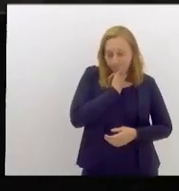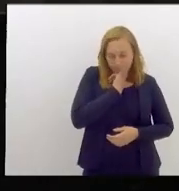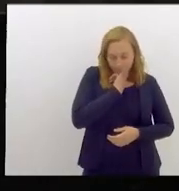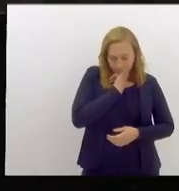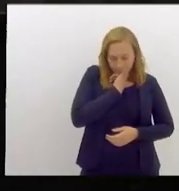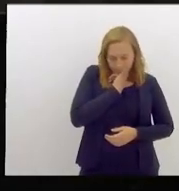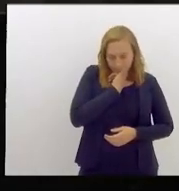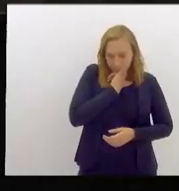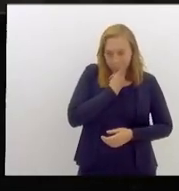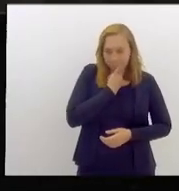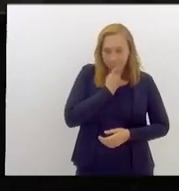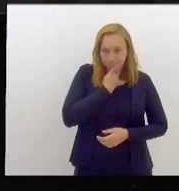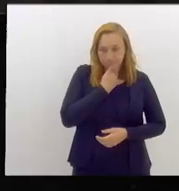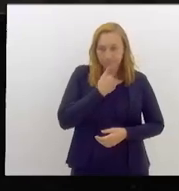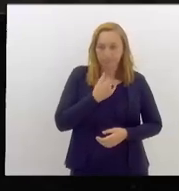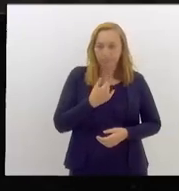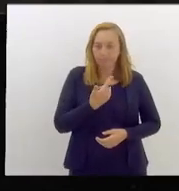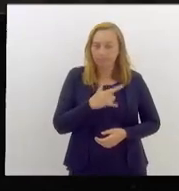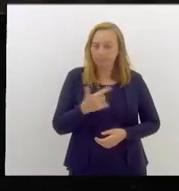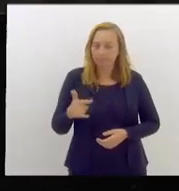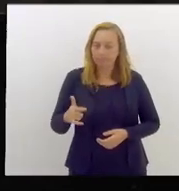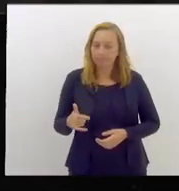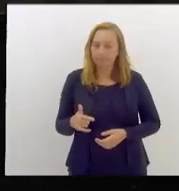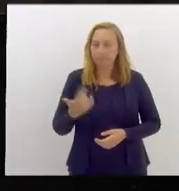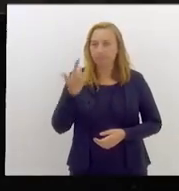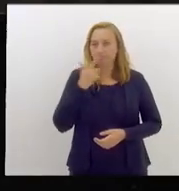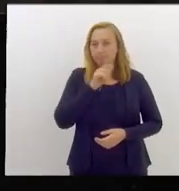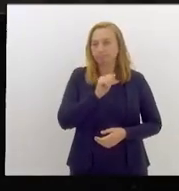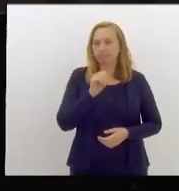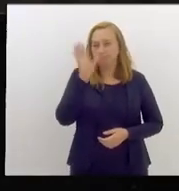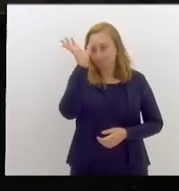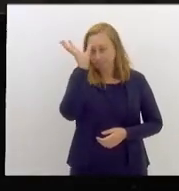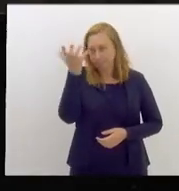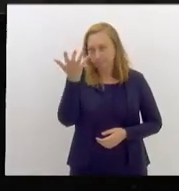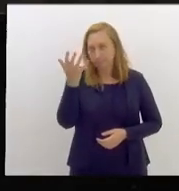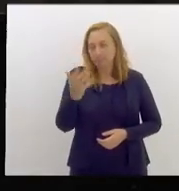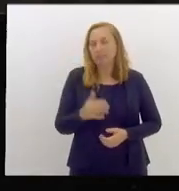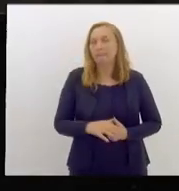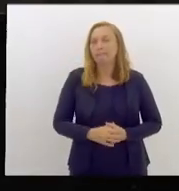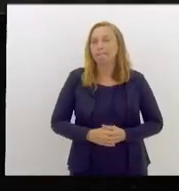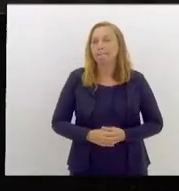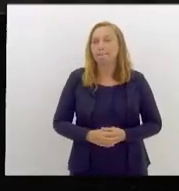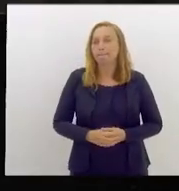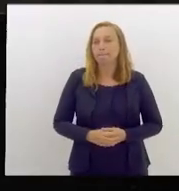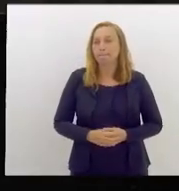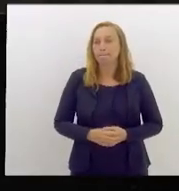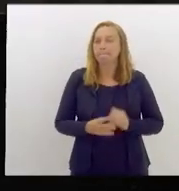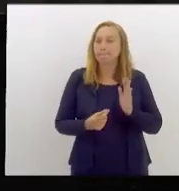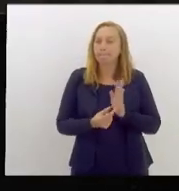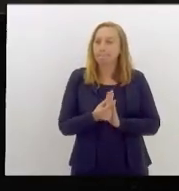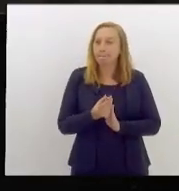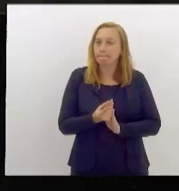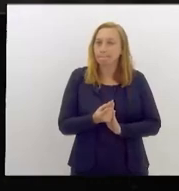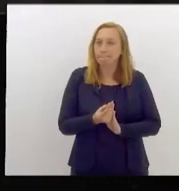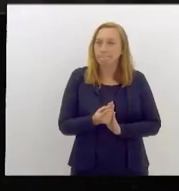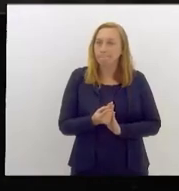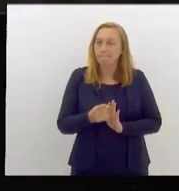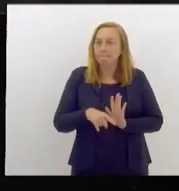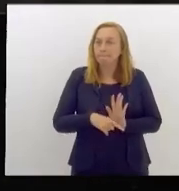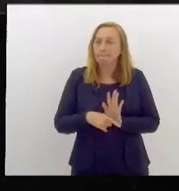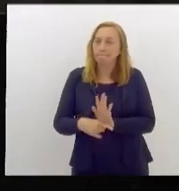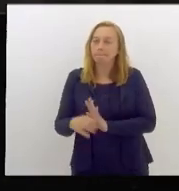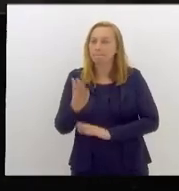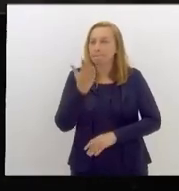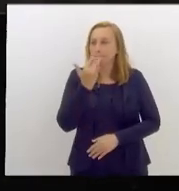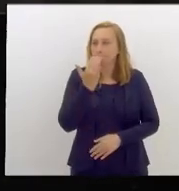é que nós não tenhamos conseguido resolver através desse orçamento o auxílio